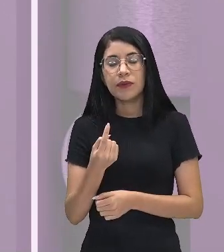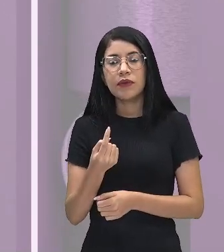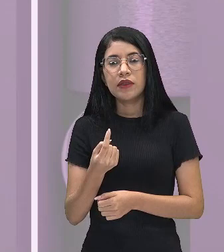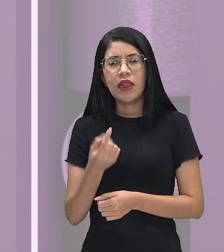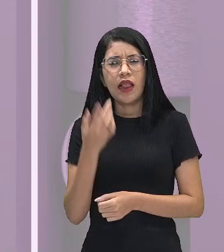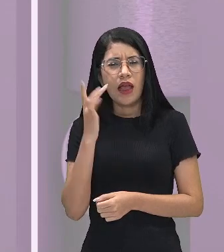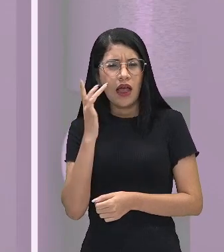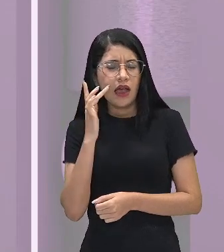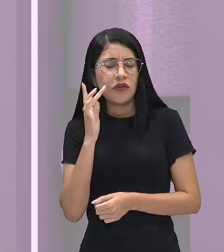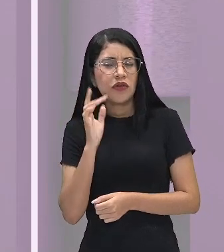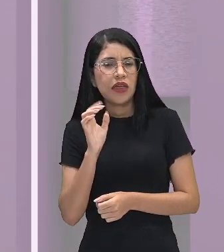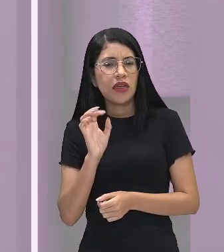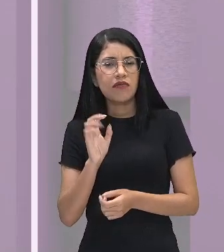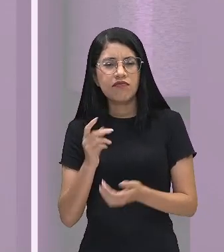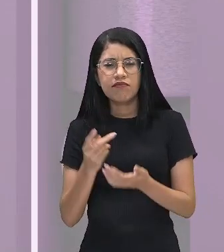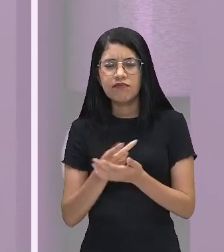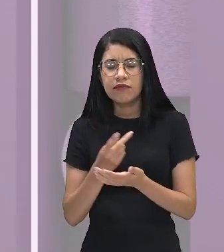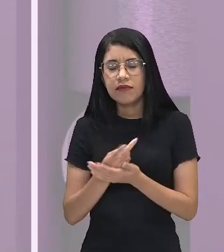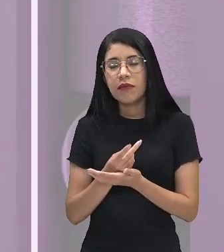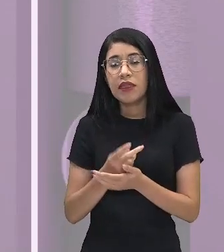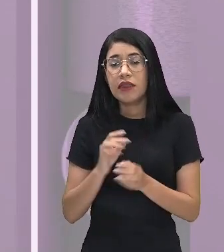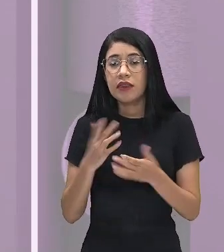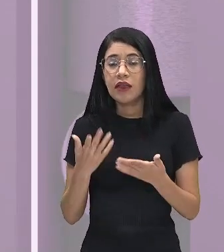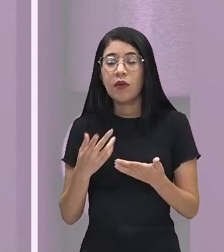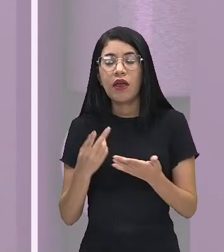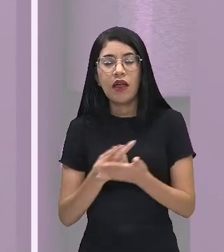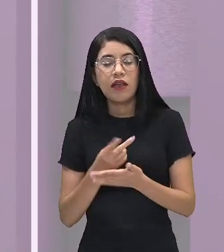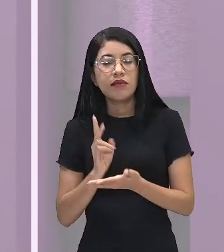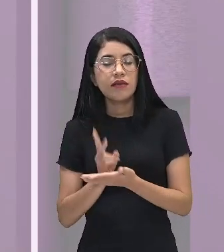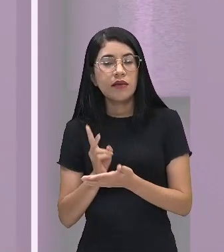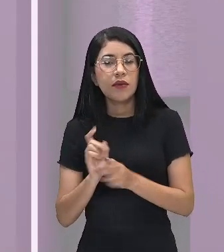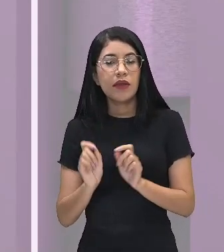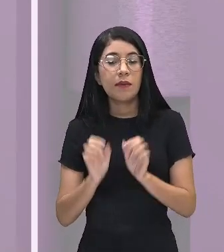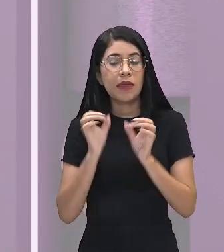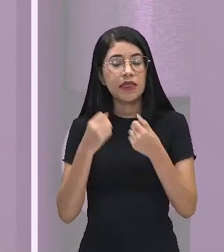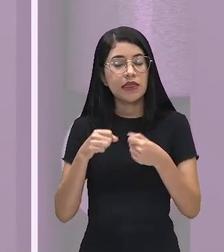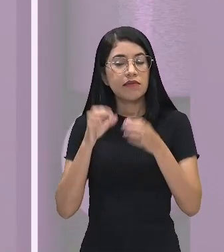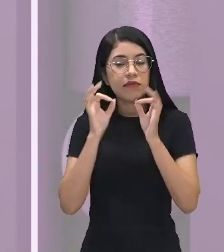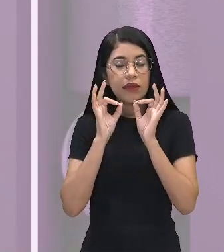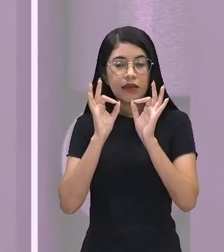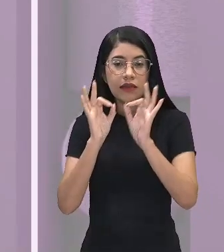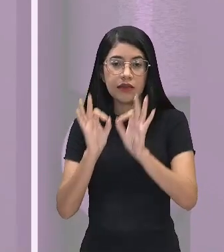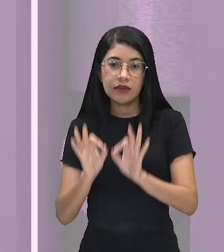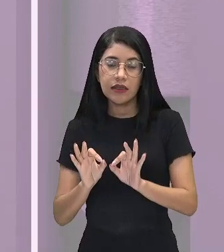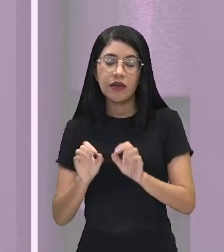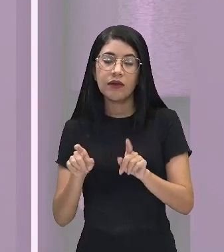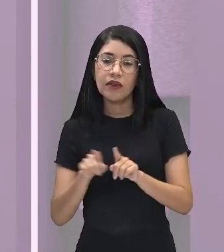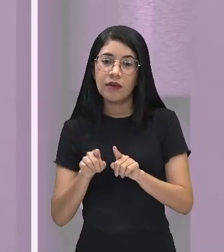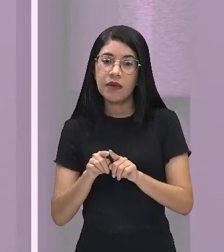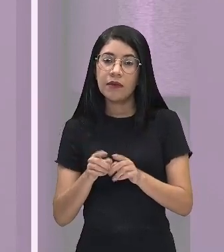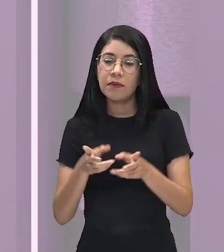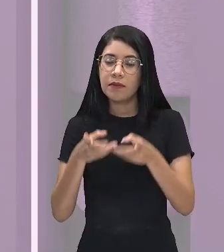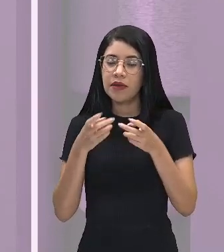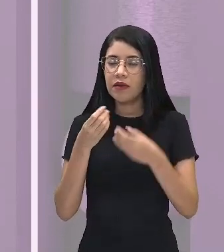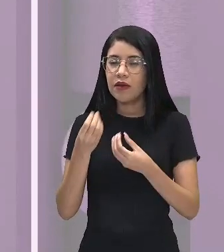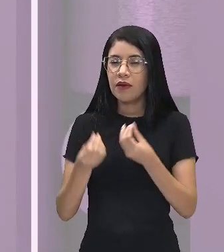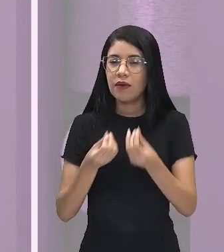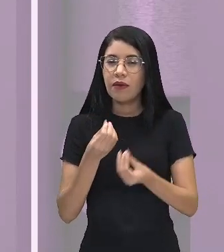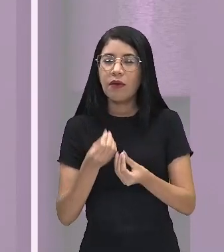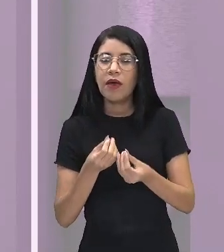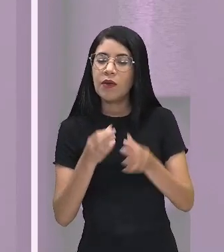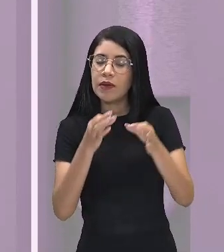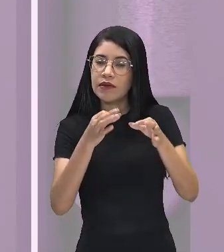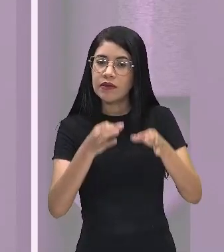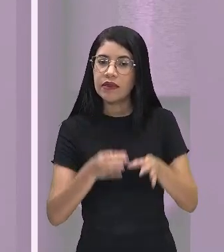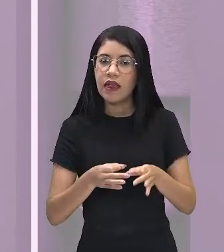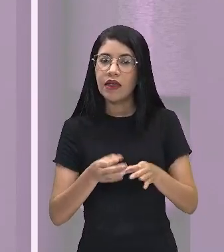isso daí gera muitos erros. Então, é muito importante que vocês estejam atentos e saibam identificar corretamente